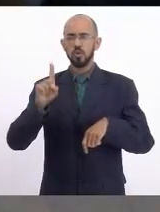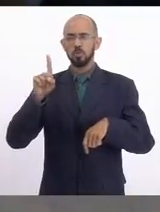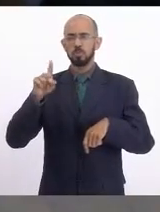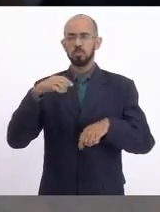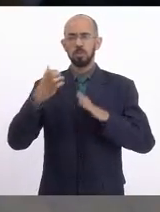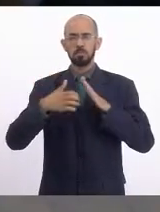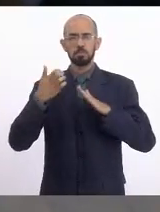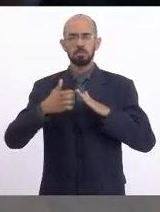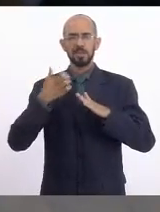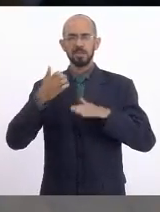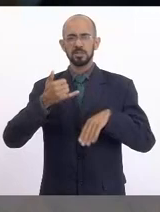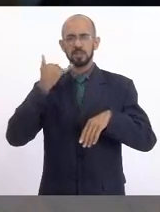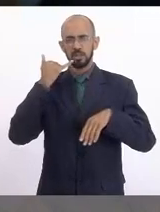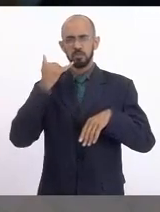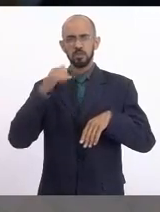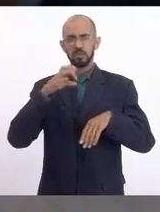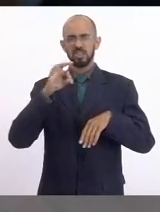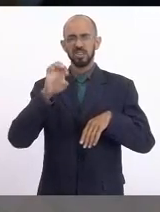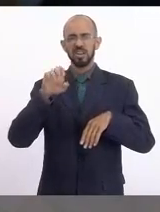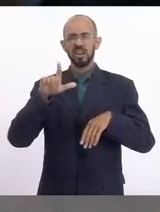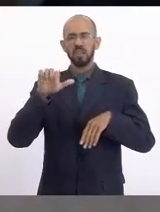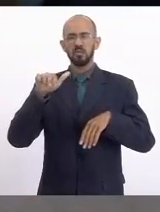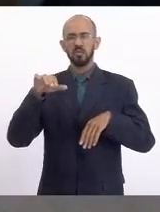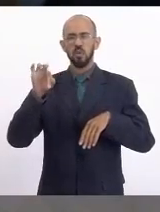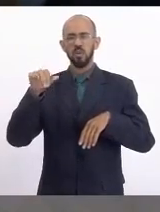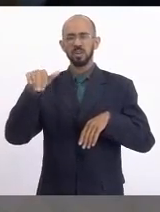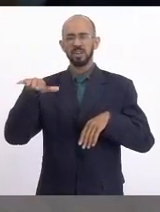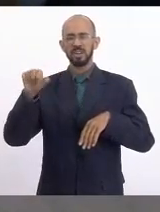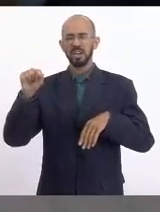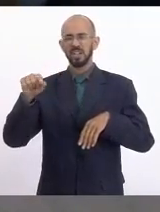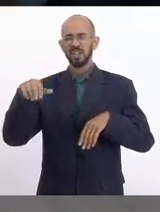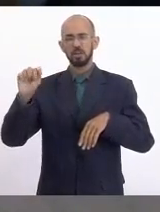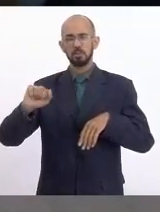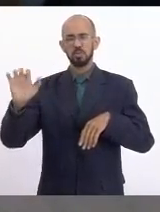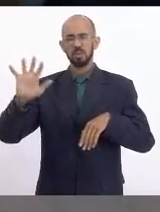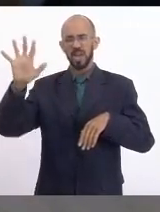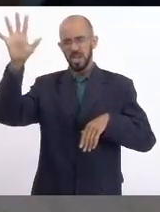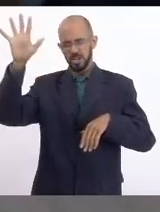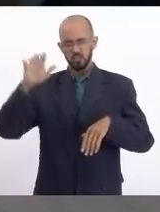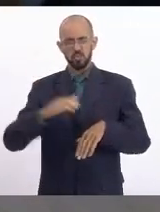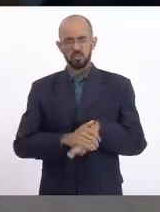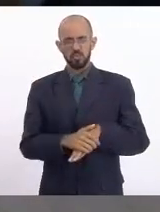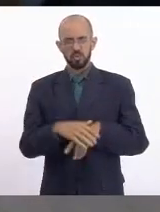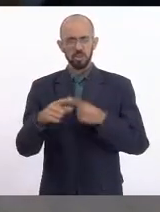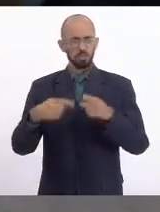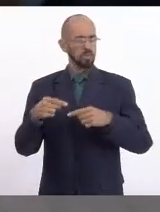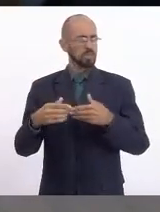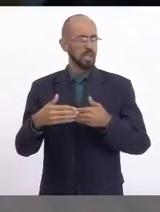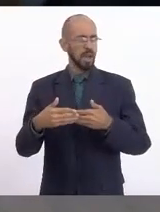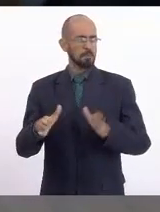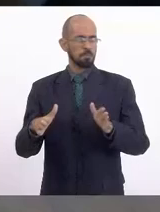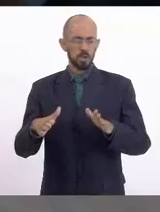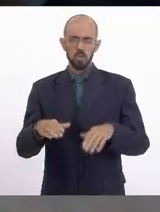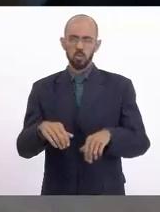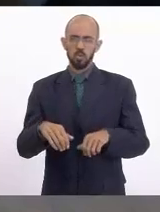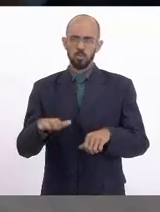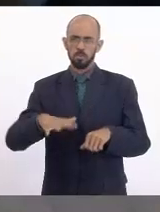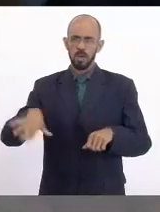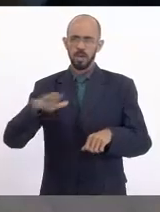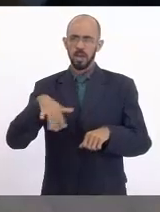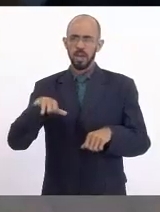telefonia se chamava telefônica se eu não me engano a conta de telefone ela era um absurdo e depois da abertura do mercado veio